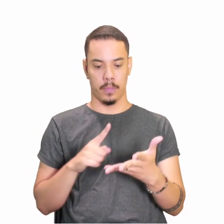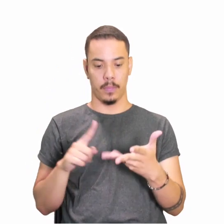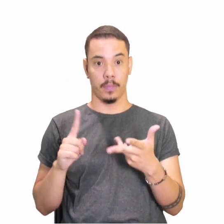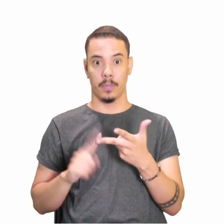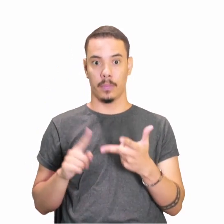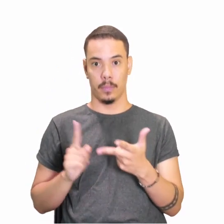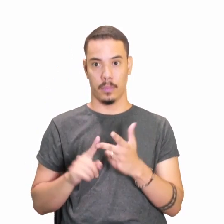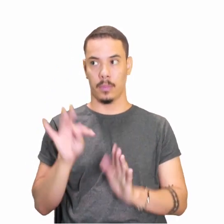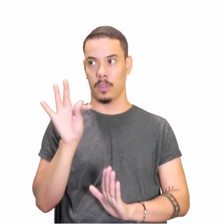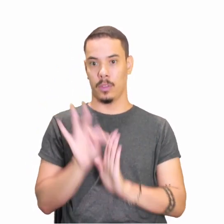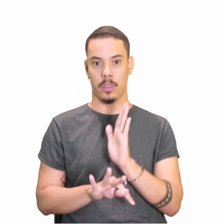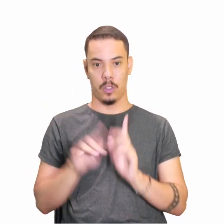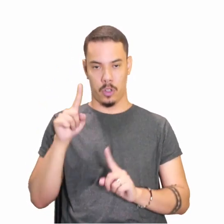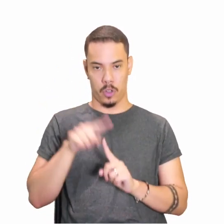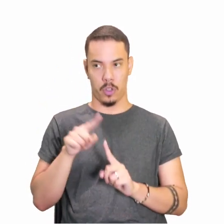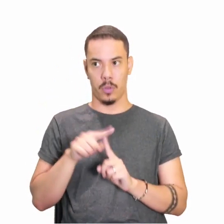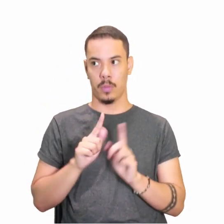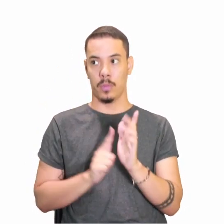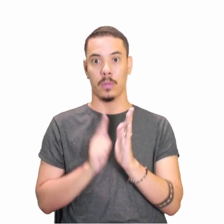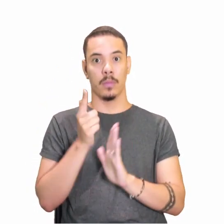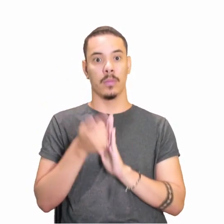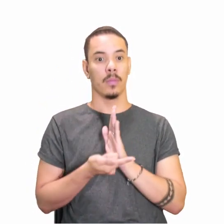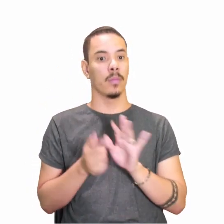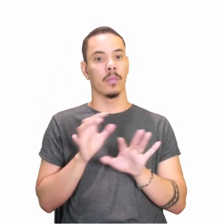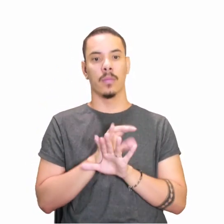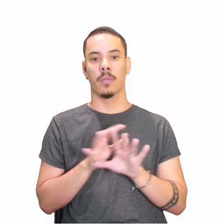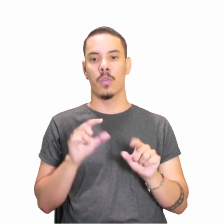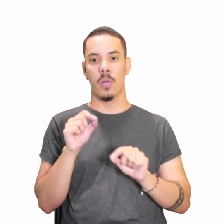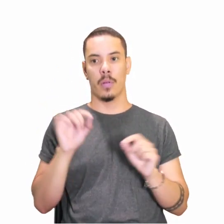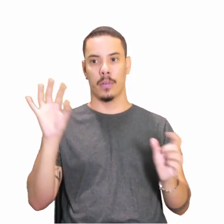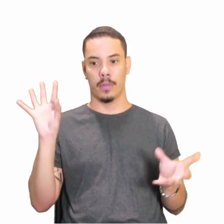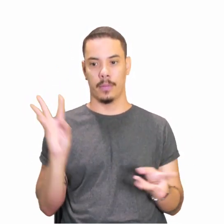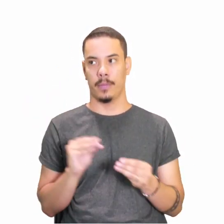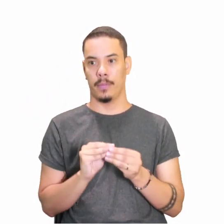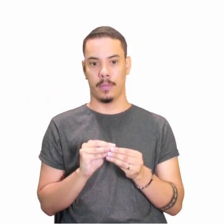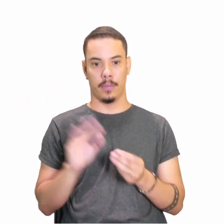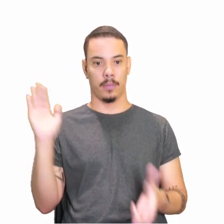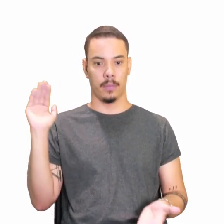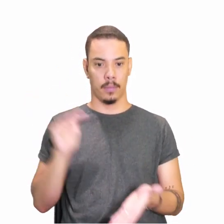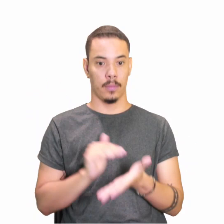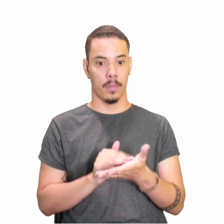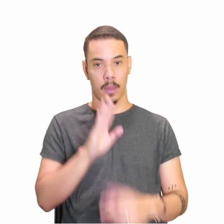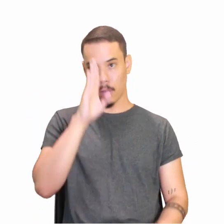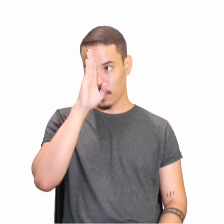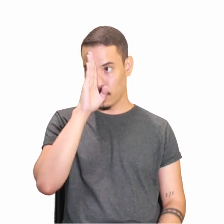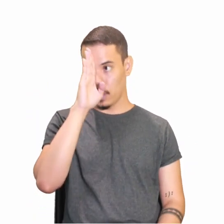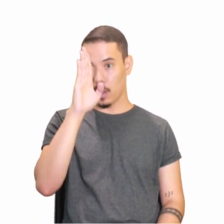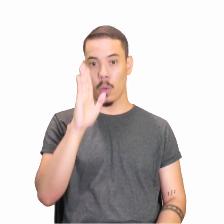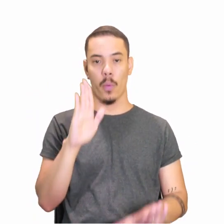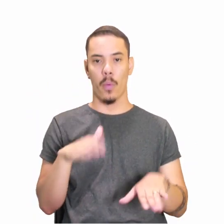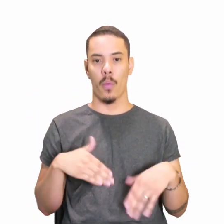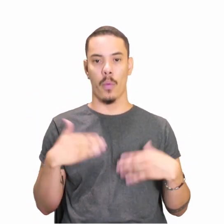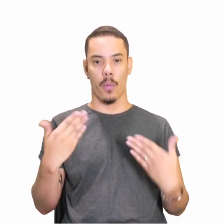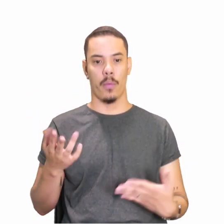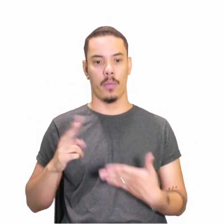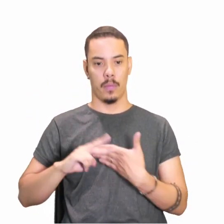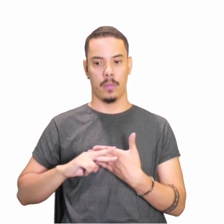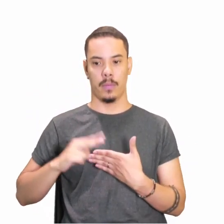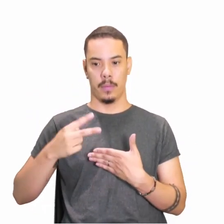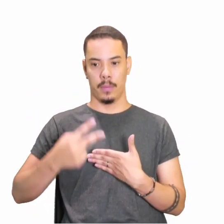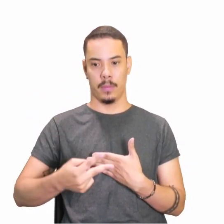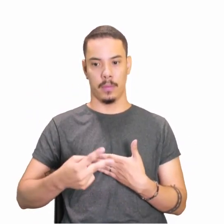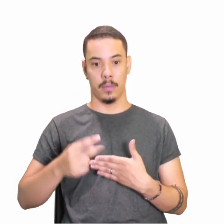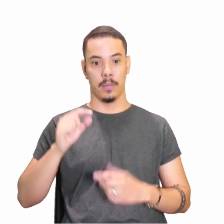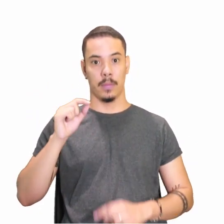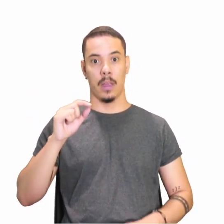dessa tipologia, desse gênero, que é o quê? A conclusão, o desfecho, né? Qual a consequência